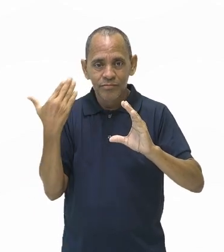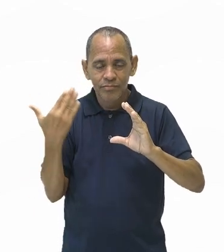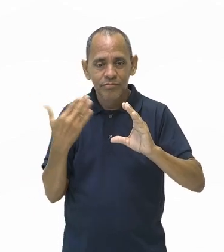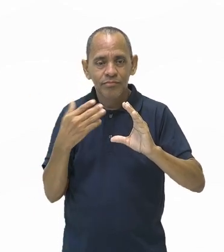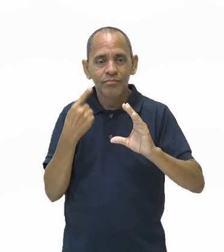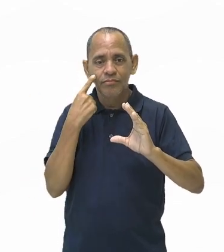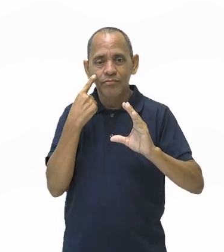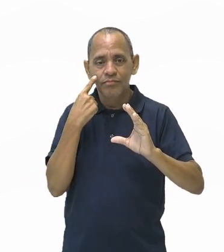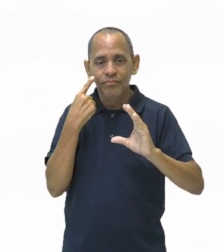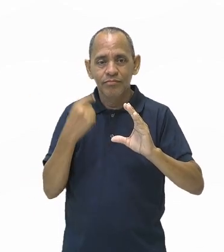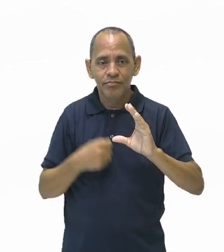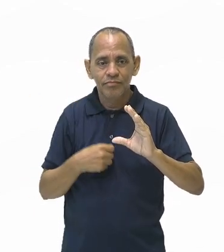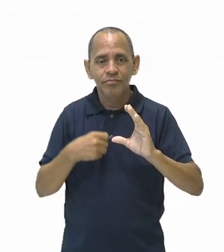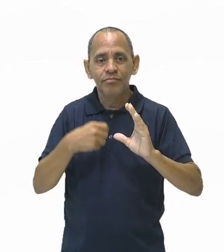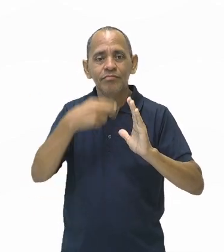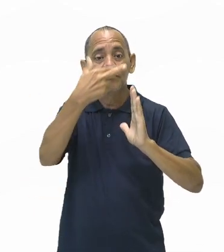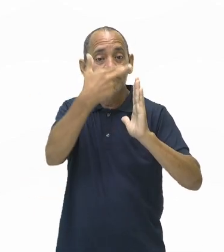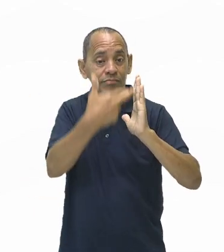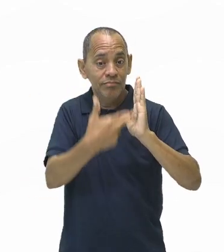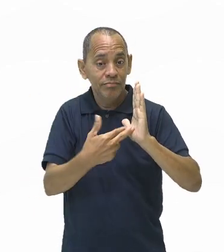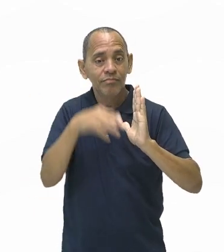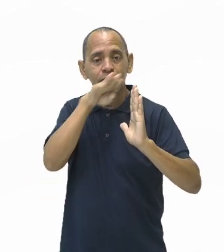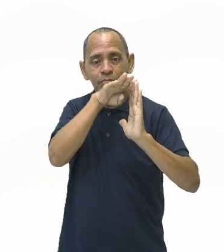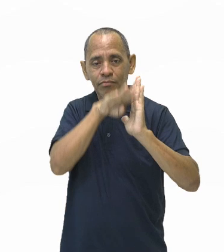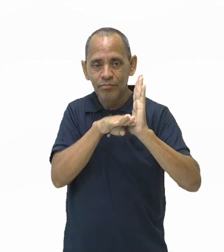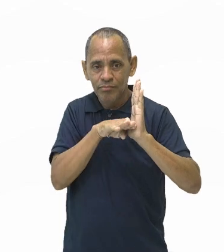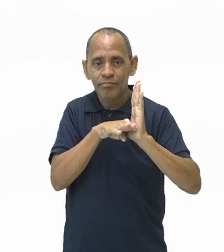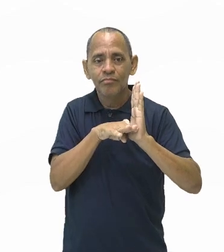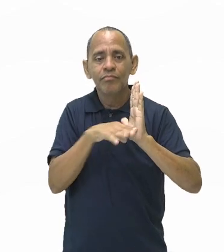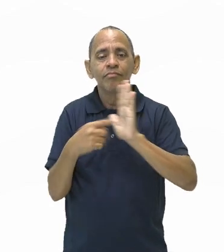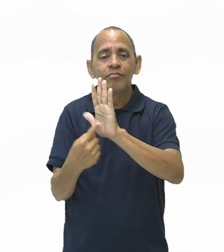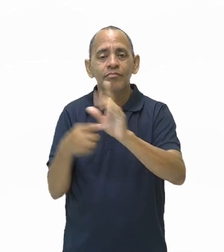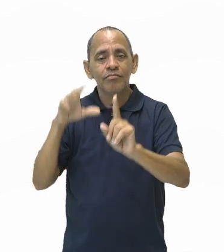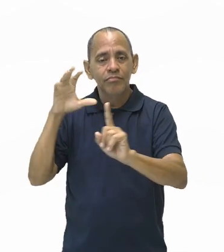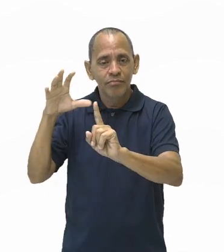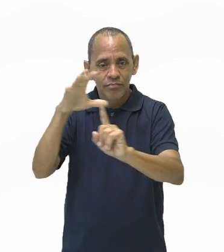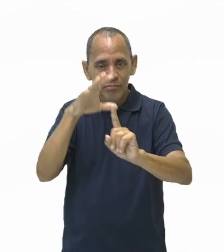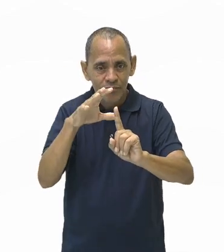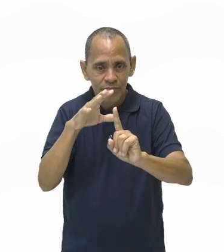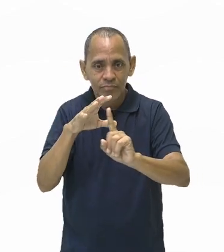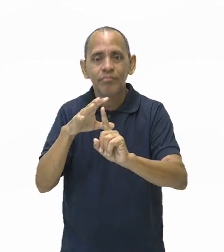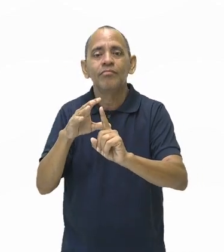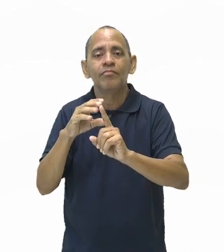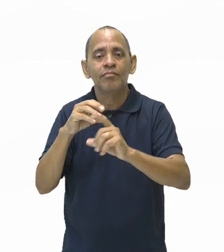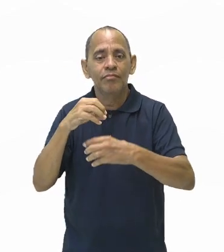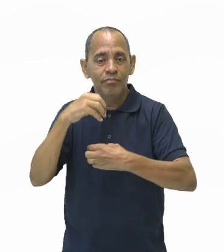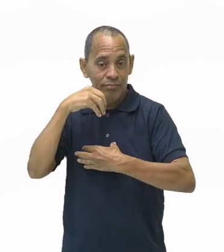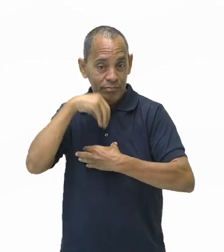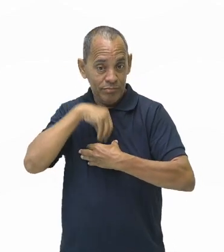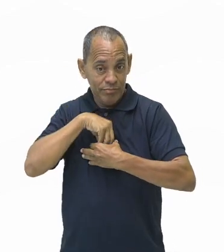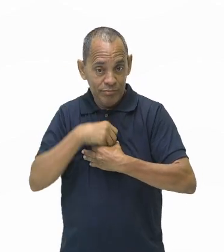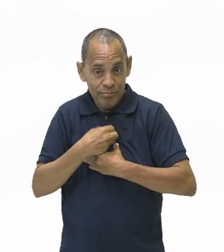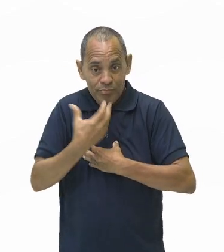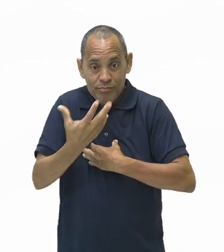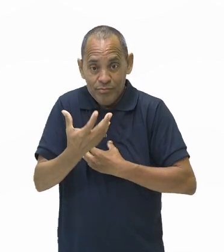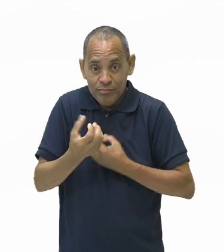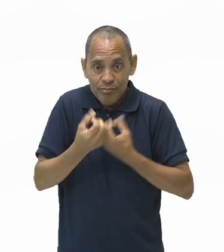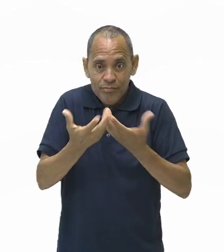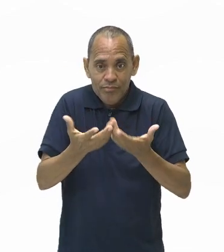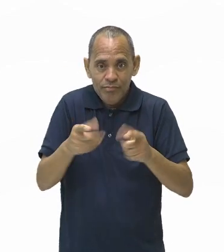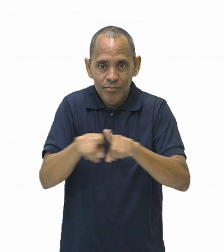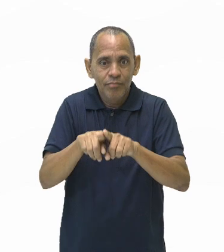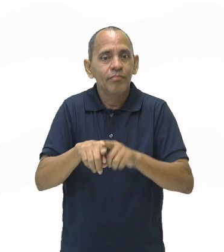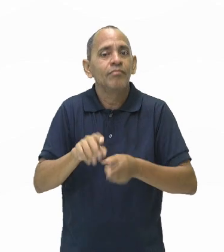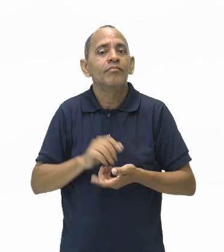Vejam só, essa fase traz influência do parnasianismo e simbolismo, ou seja, ela vai ter uma